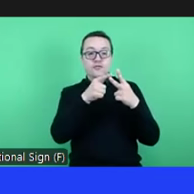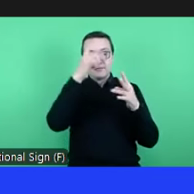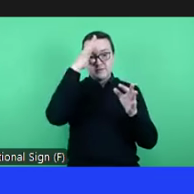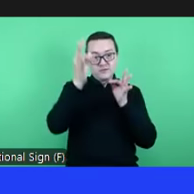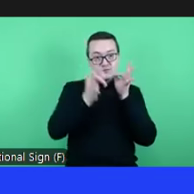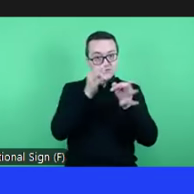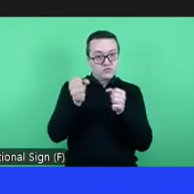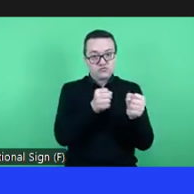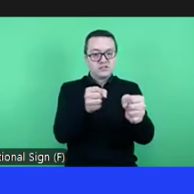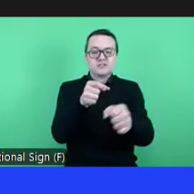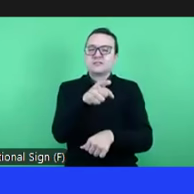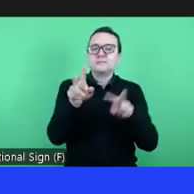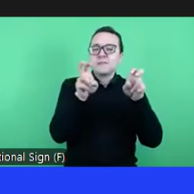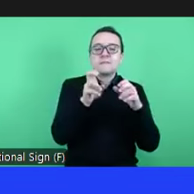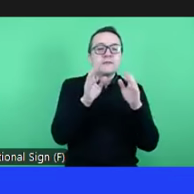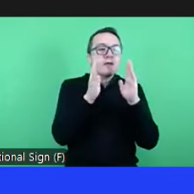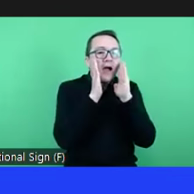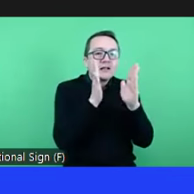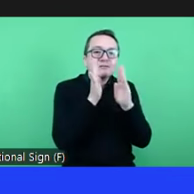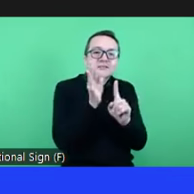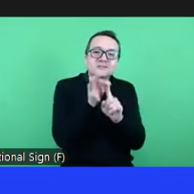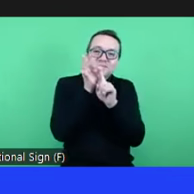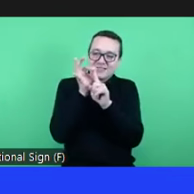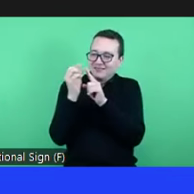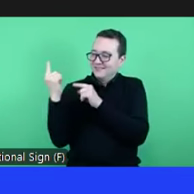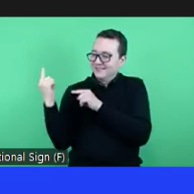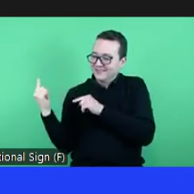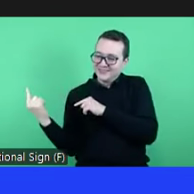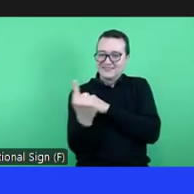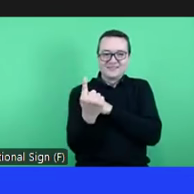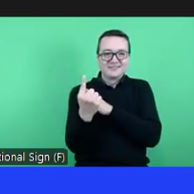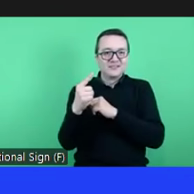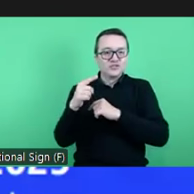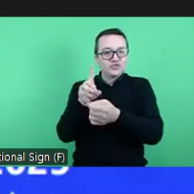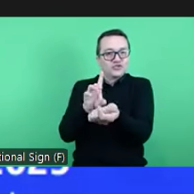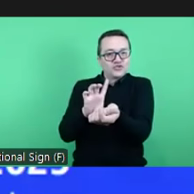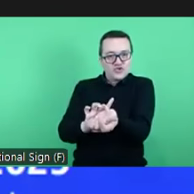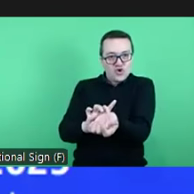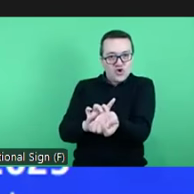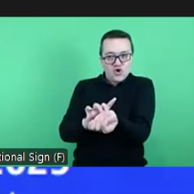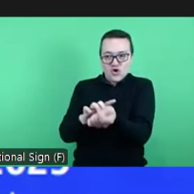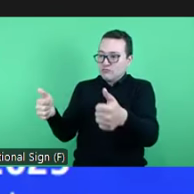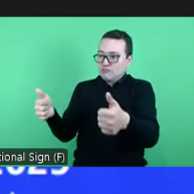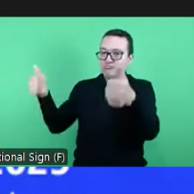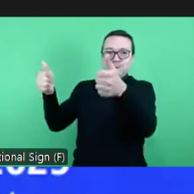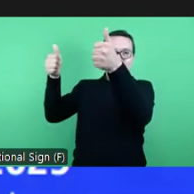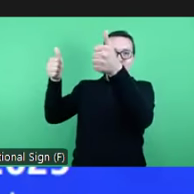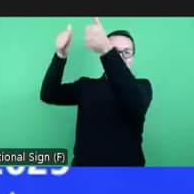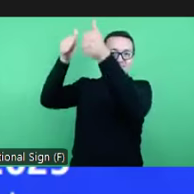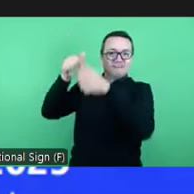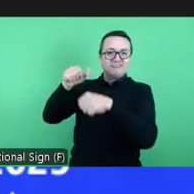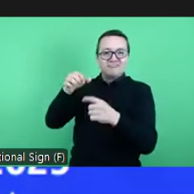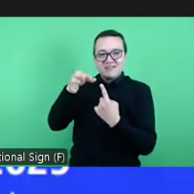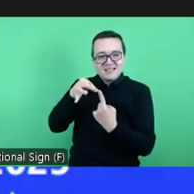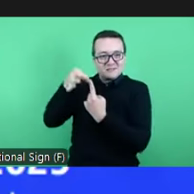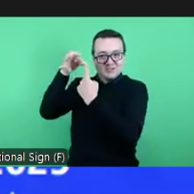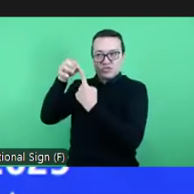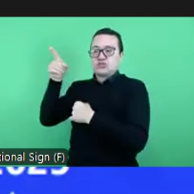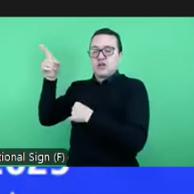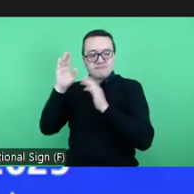o Agora Of Tem course, we all have Especialista, another que important tem como premissa strategy, algumas áreas de which is Agora atuação, Tem que Especialistas, vocês which is podem